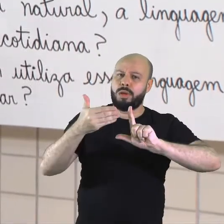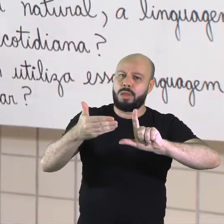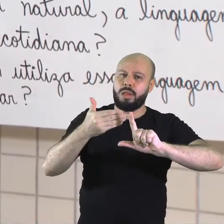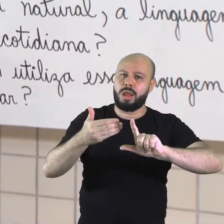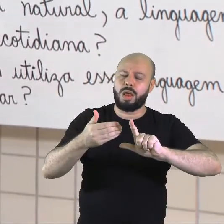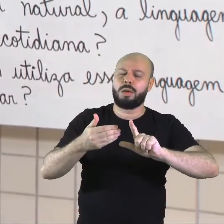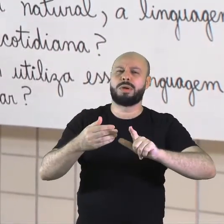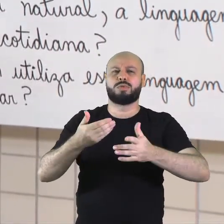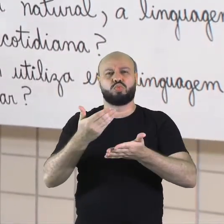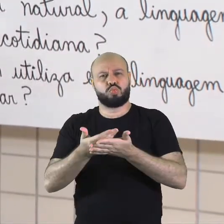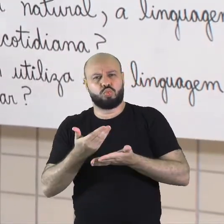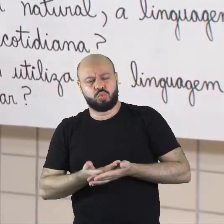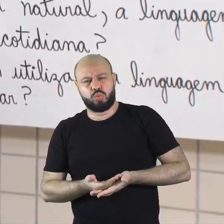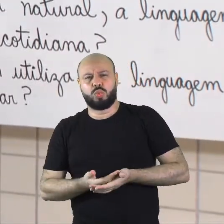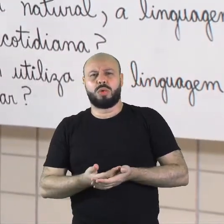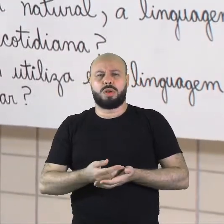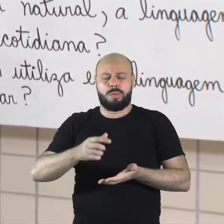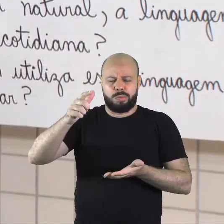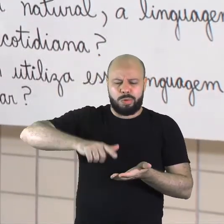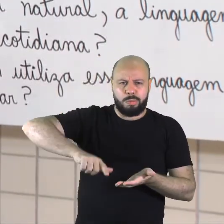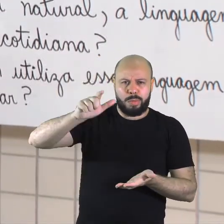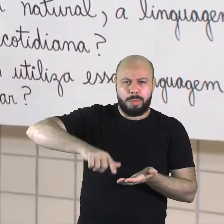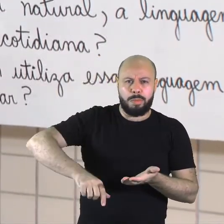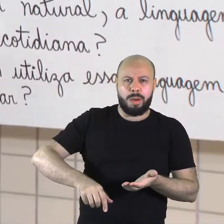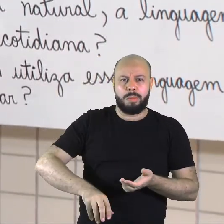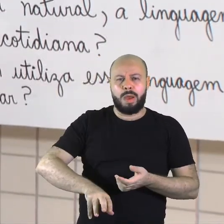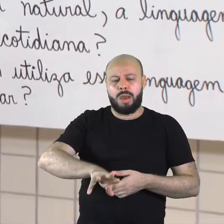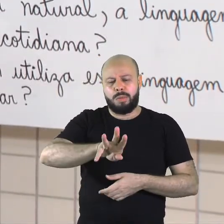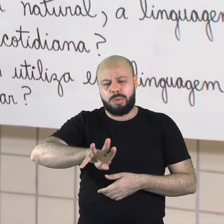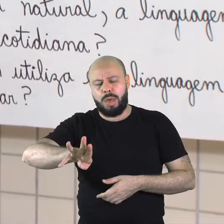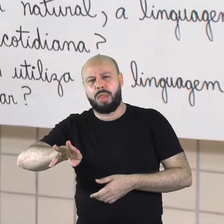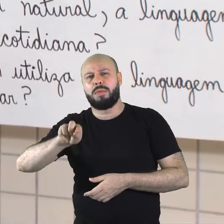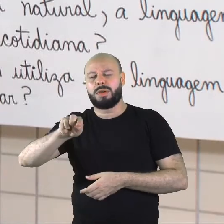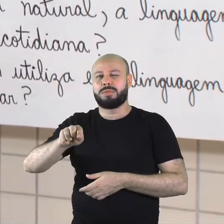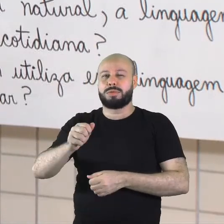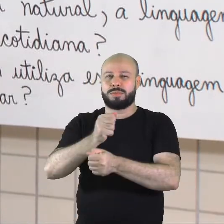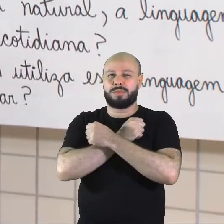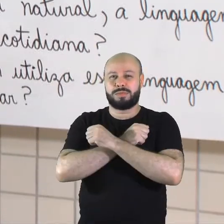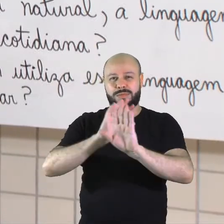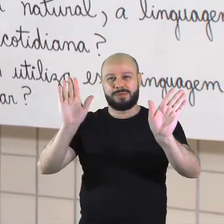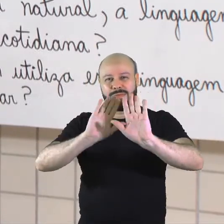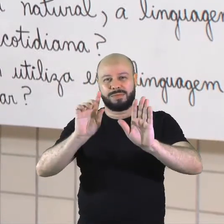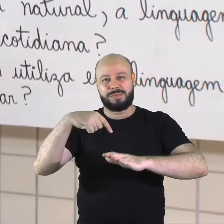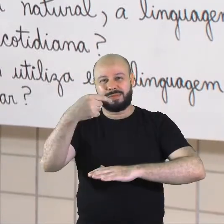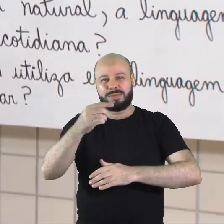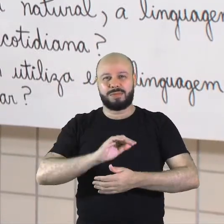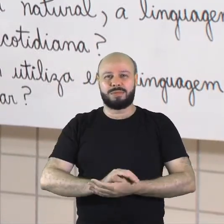acessem os links que estão lá, certo? Um abraço e até a próxima!